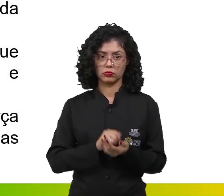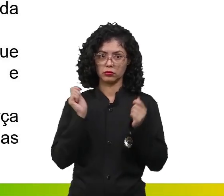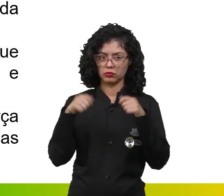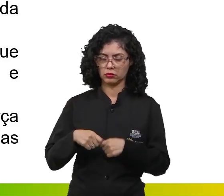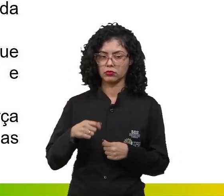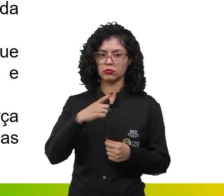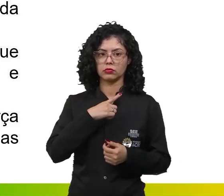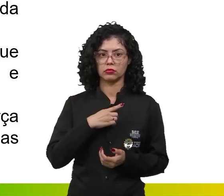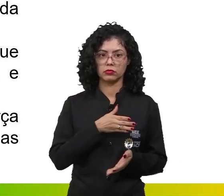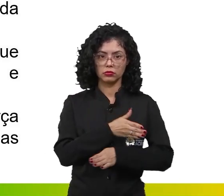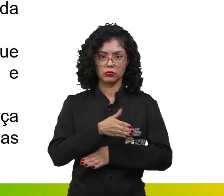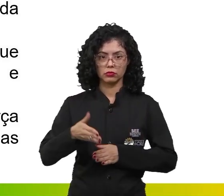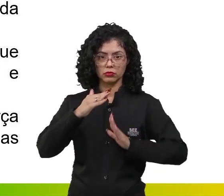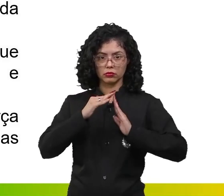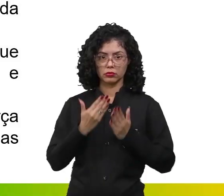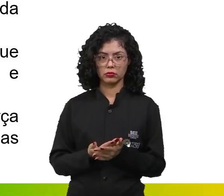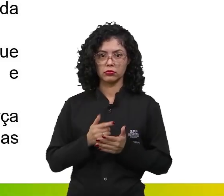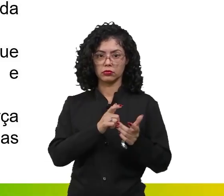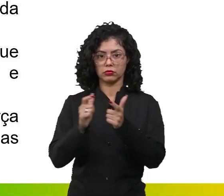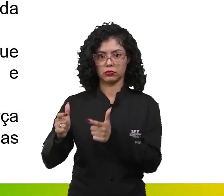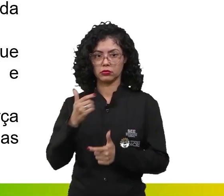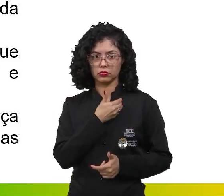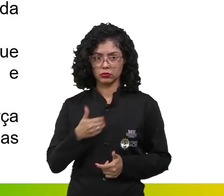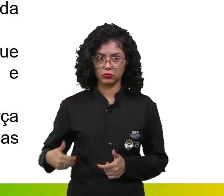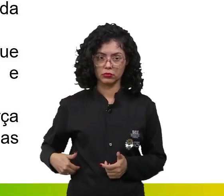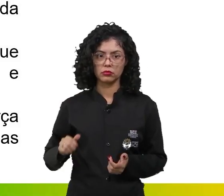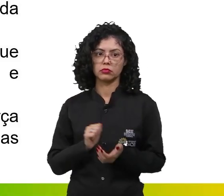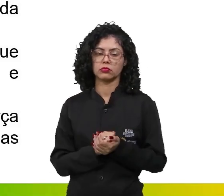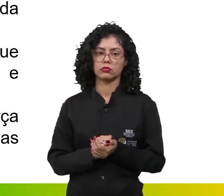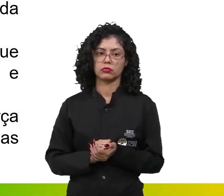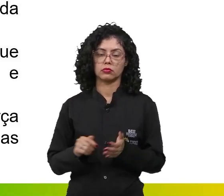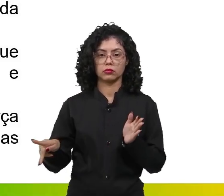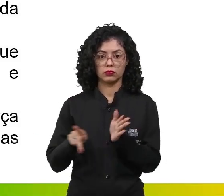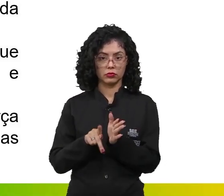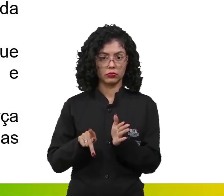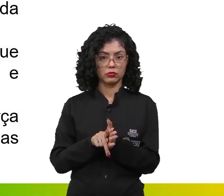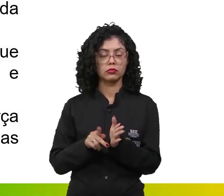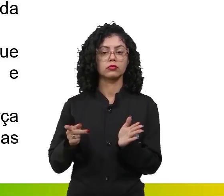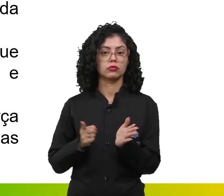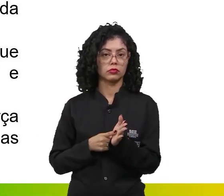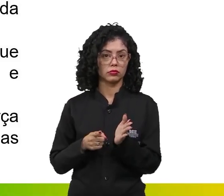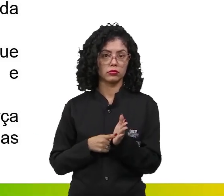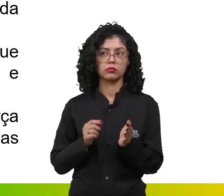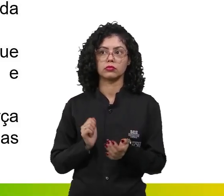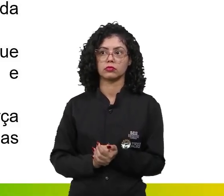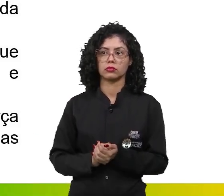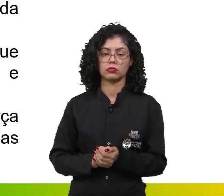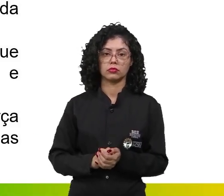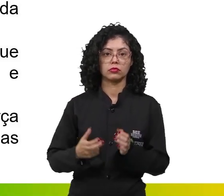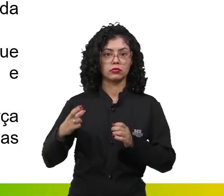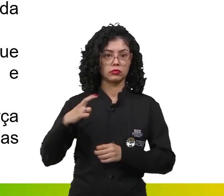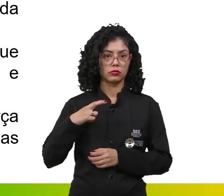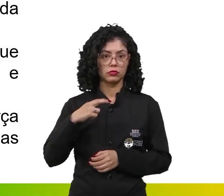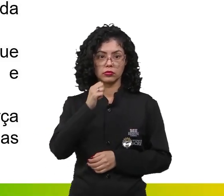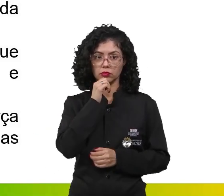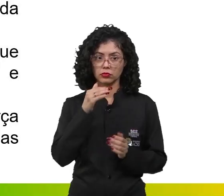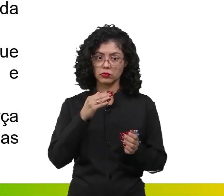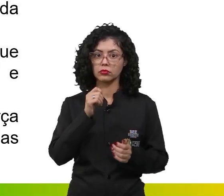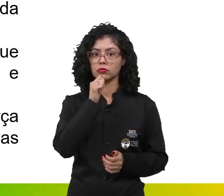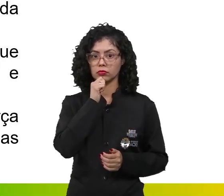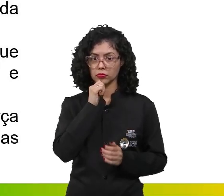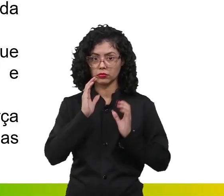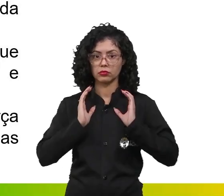possuir terras, frequentar escolas e áreas públicas reservadas aos brancos, e foi privada até mesmo